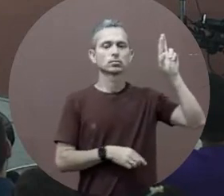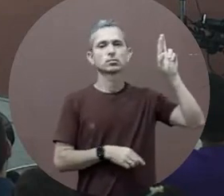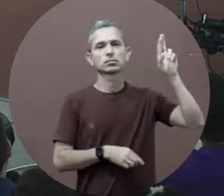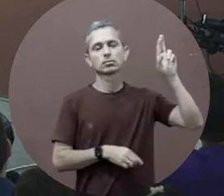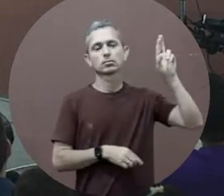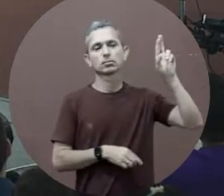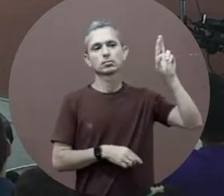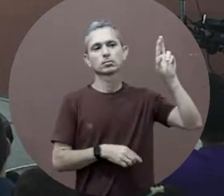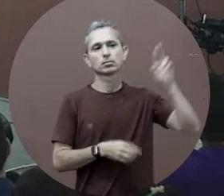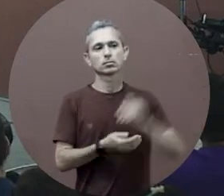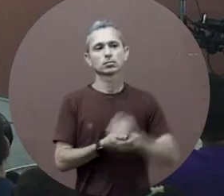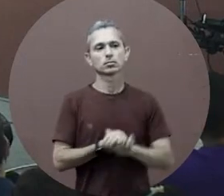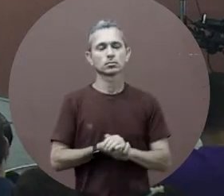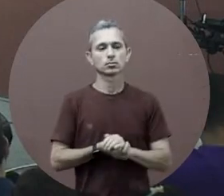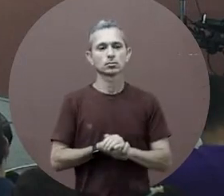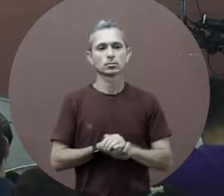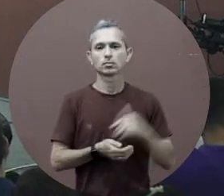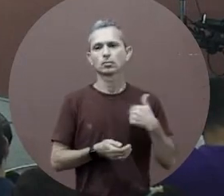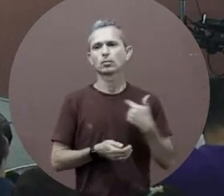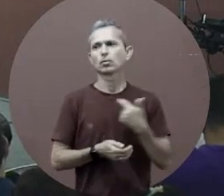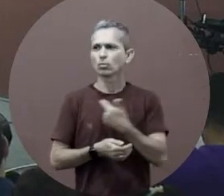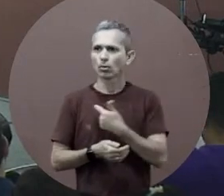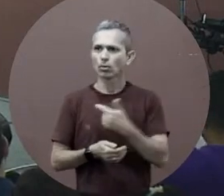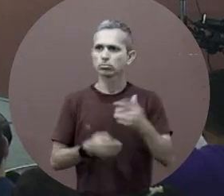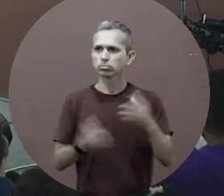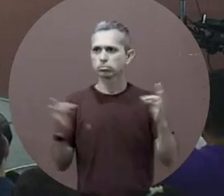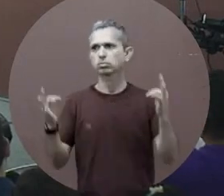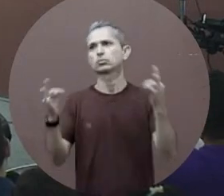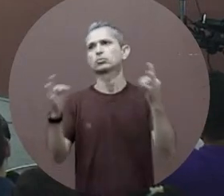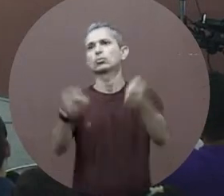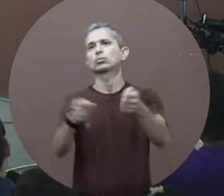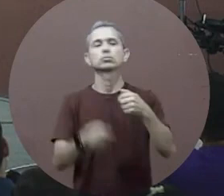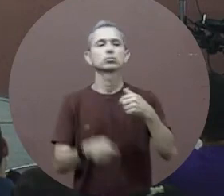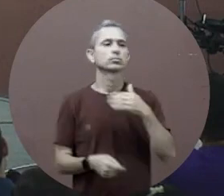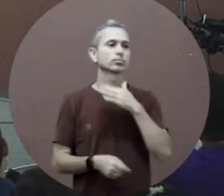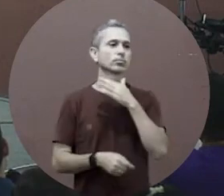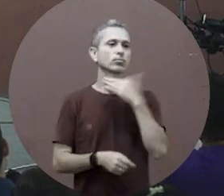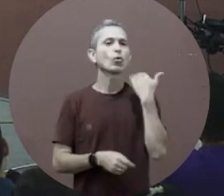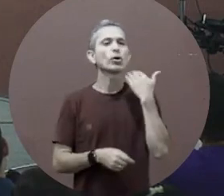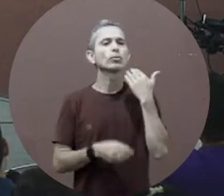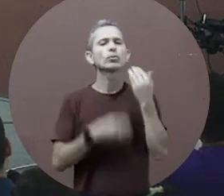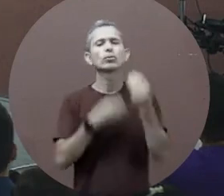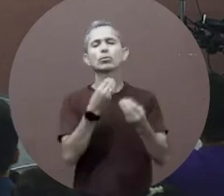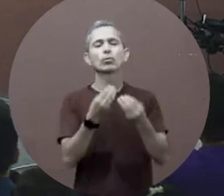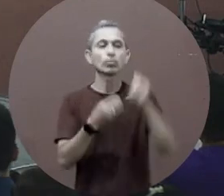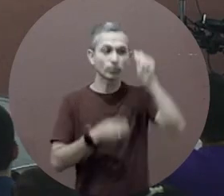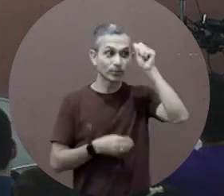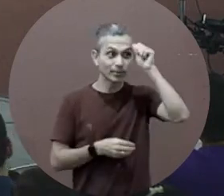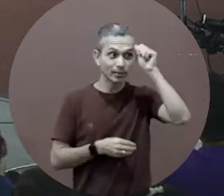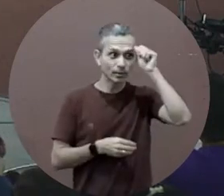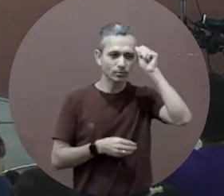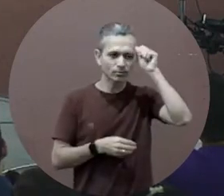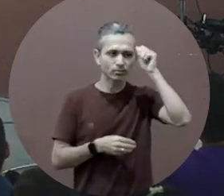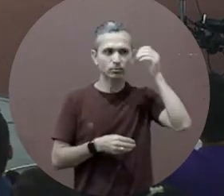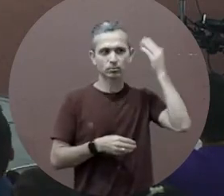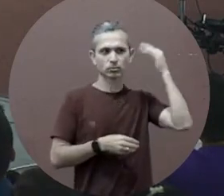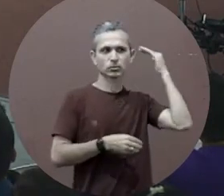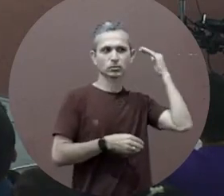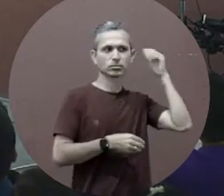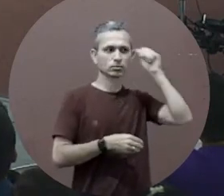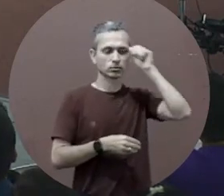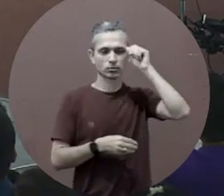Todos nós morremos em Adão. E morremos pela desobediência de um